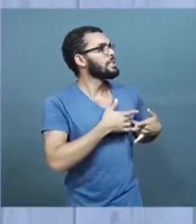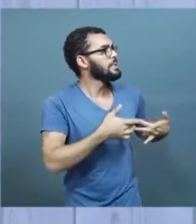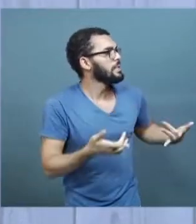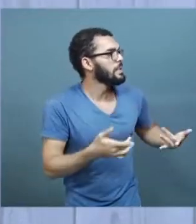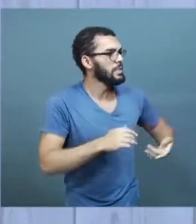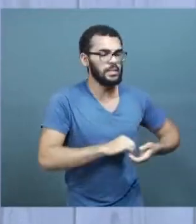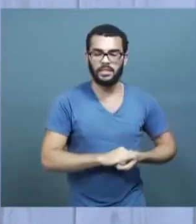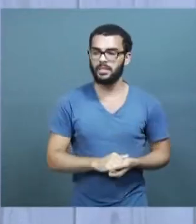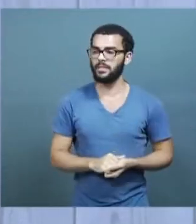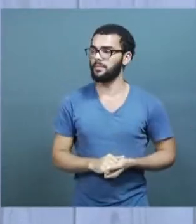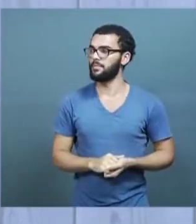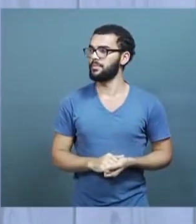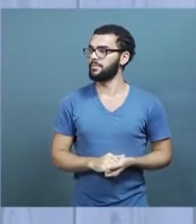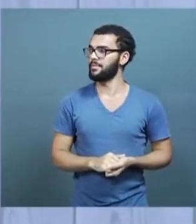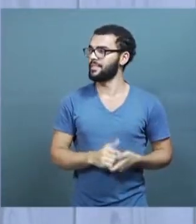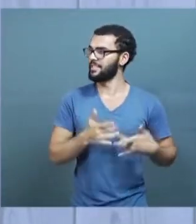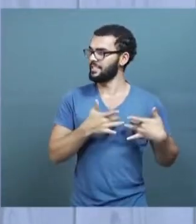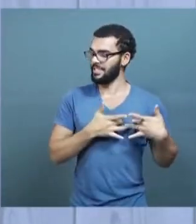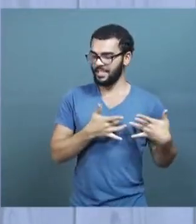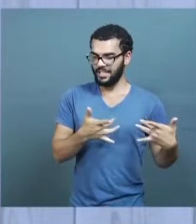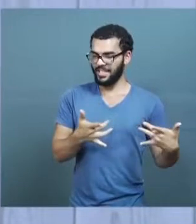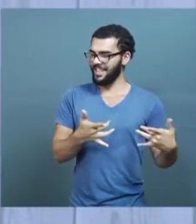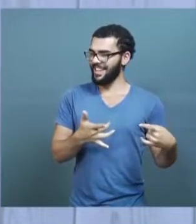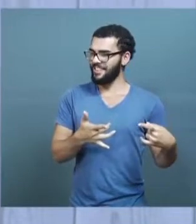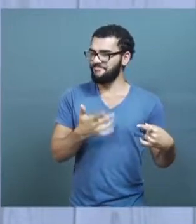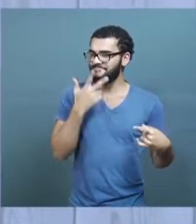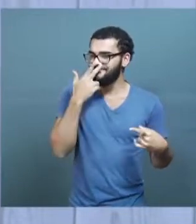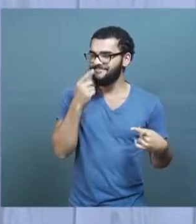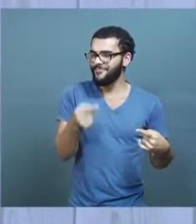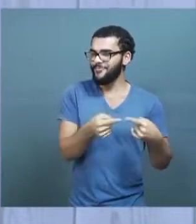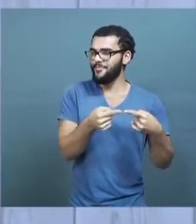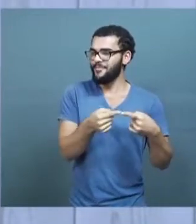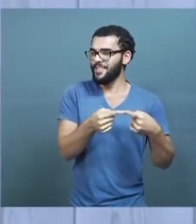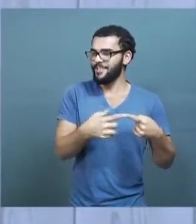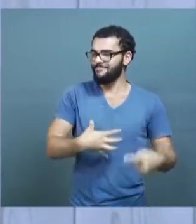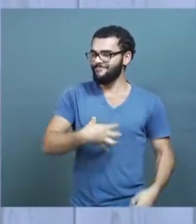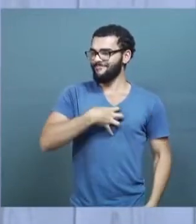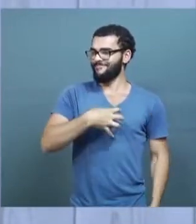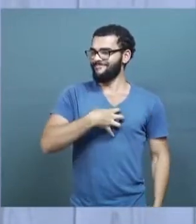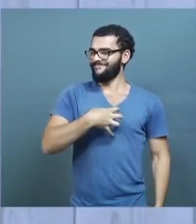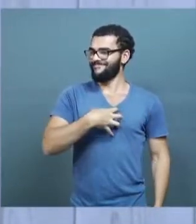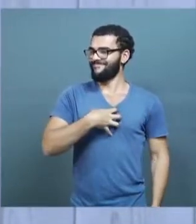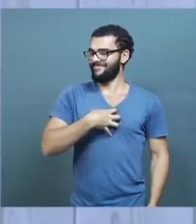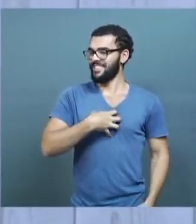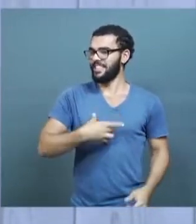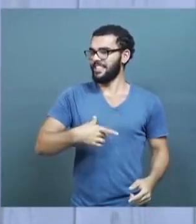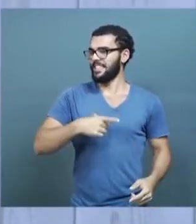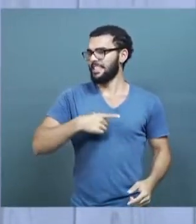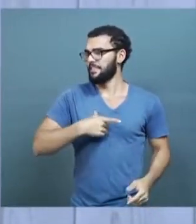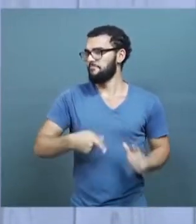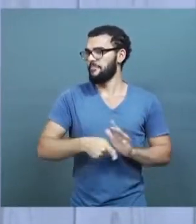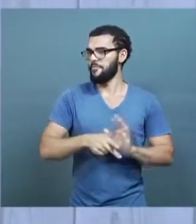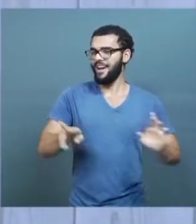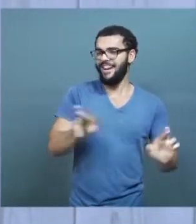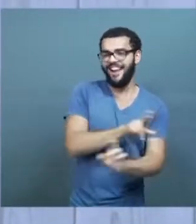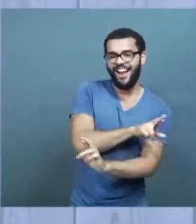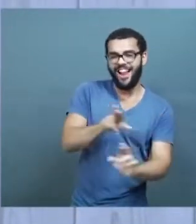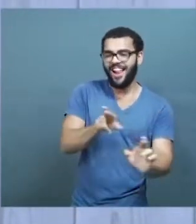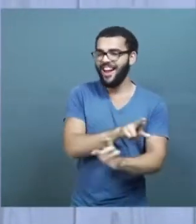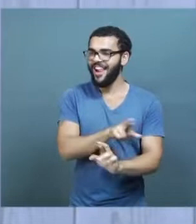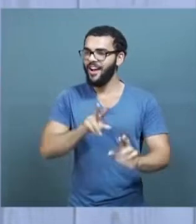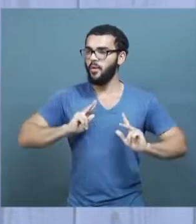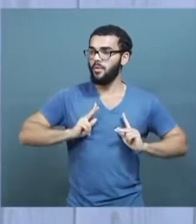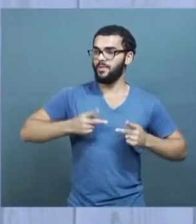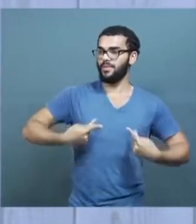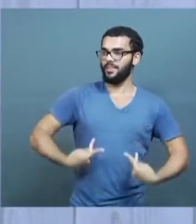Solidariedade é um conceito, uma emoção, né? Na verdade, que está presente nas relações humanas e que fazem com